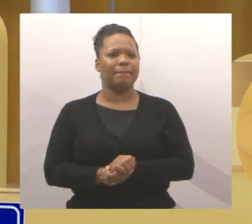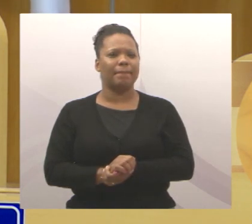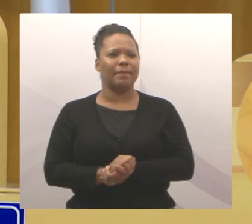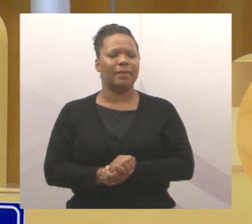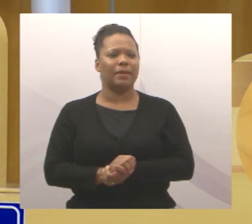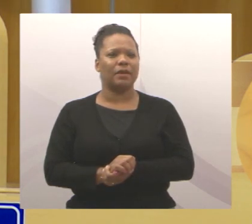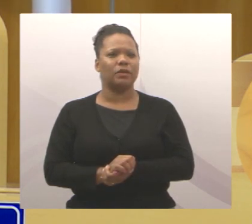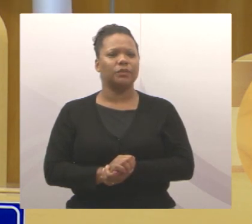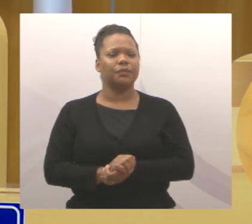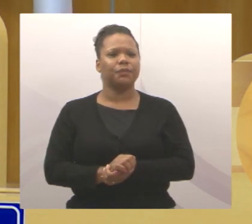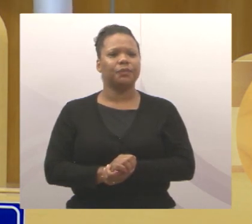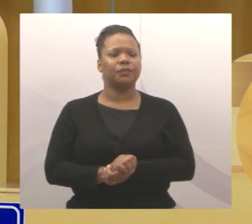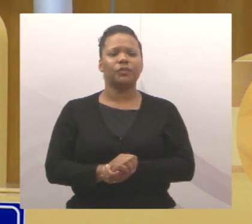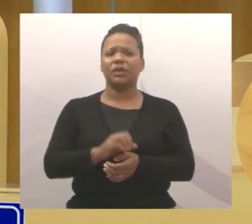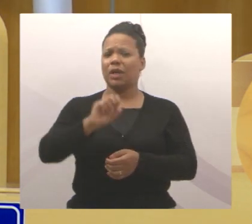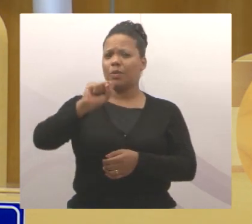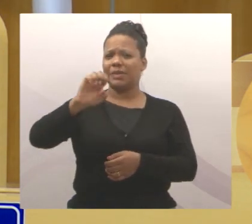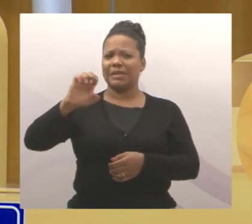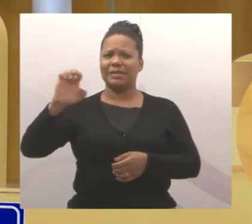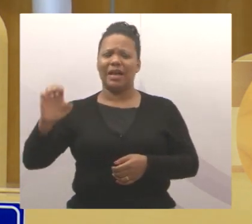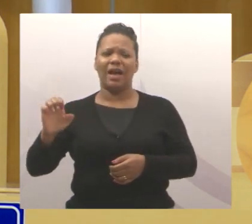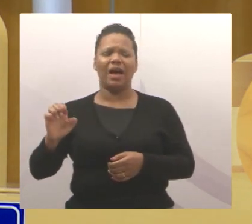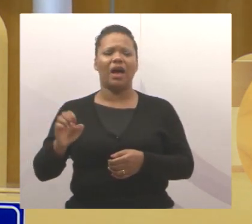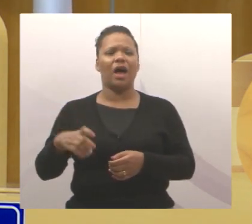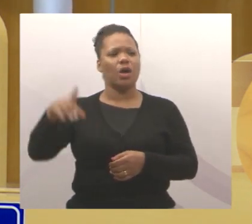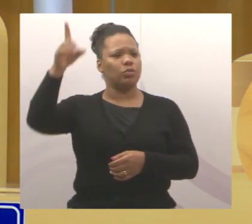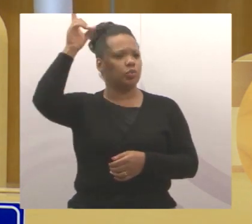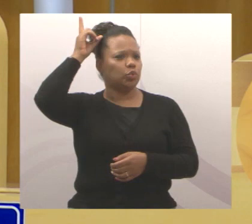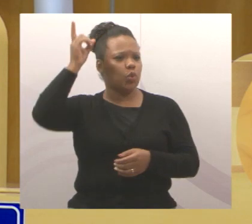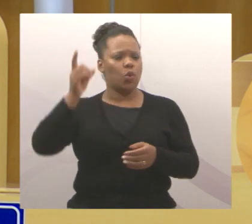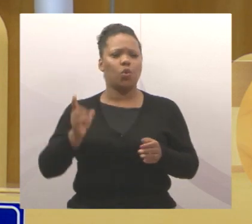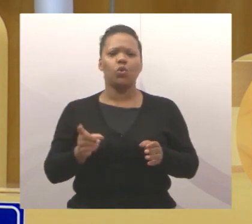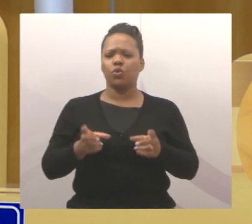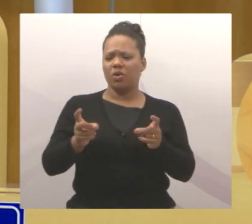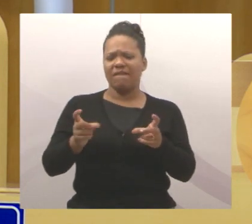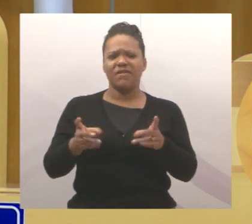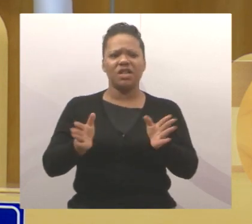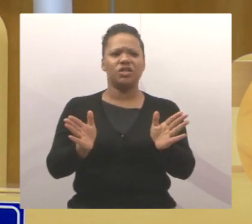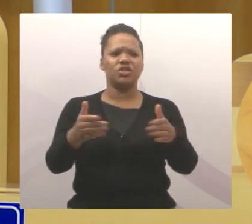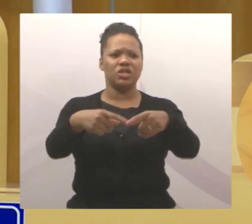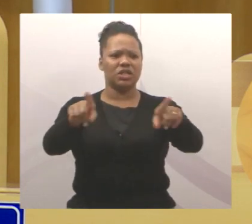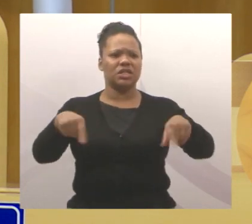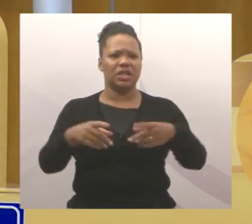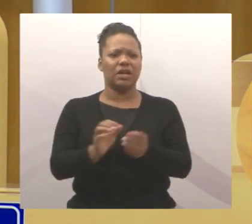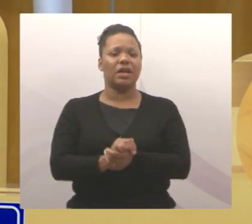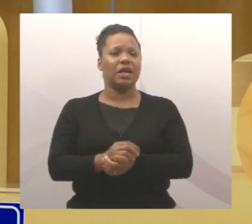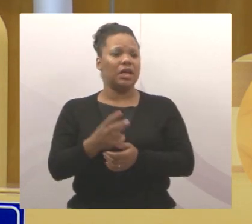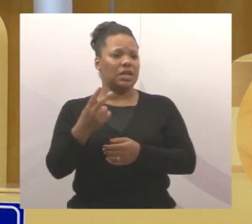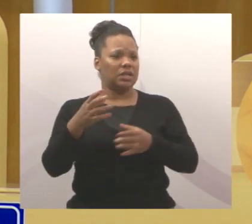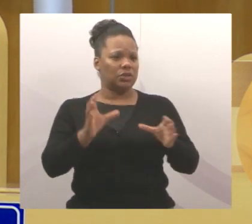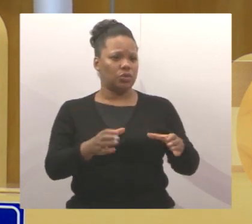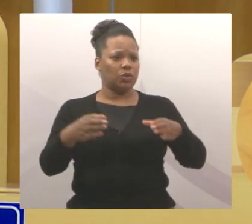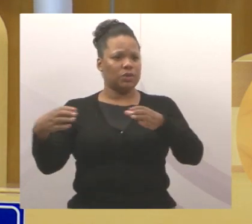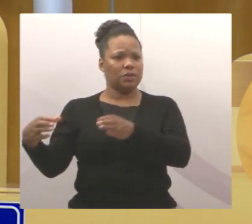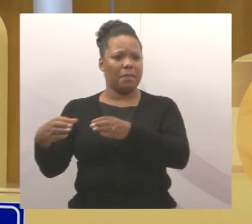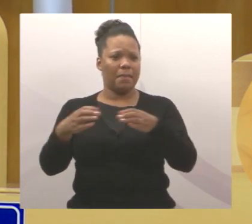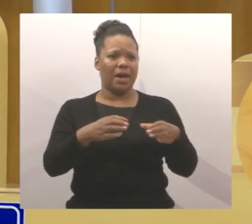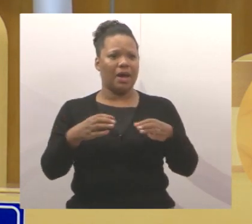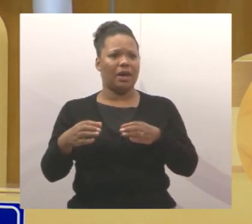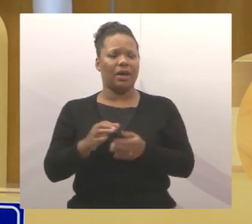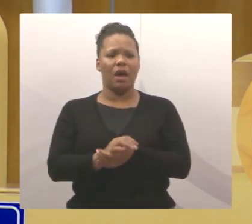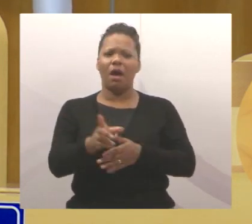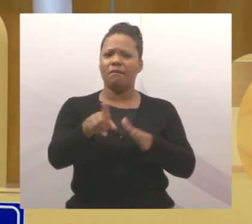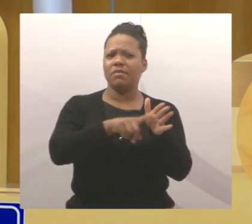poder público, o SAI e o loteador, pois desde 2008 esses 2 bairros são objetos